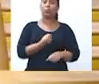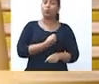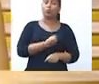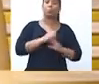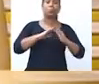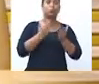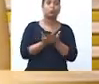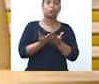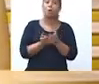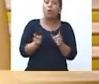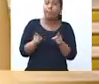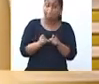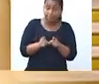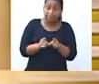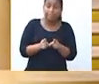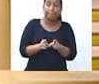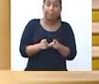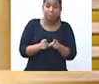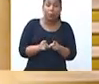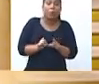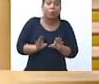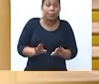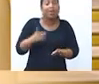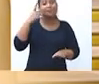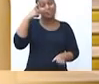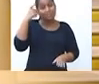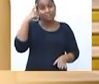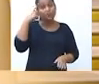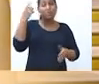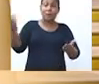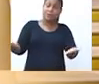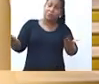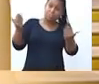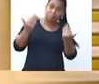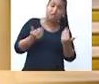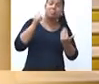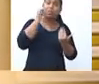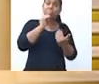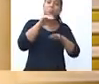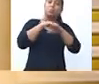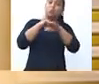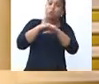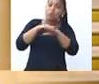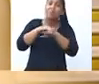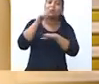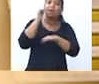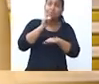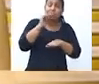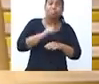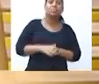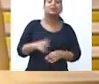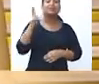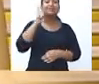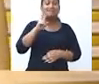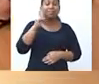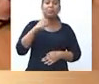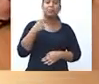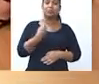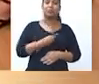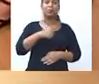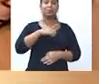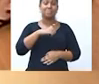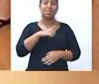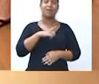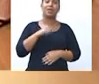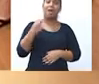escolas um pouco menor, mas nessa ideia de trazer as meninas, de conversar com as meninas, e lembrando que como a gente tem